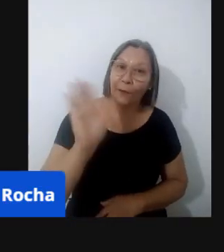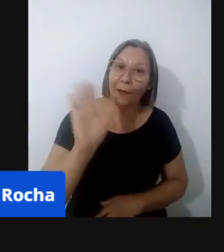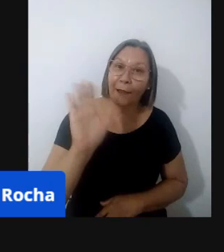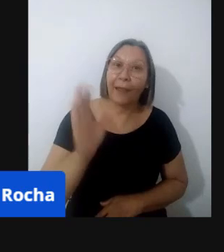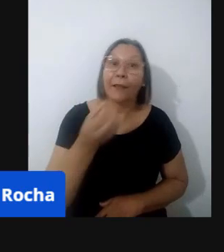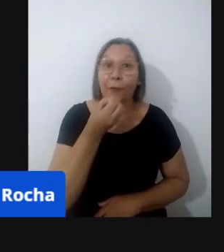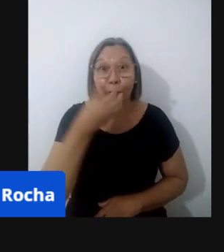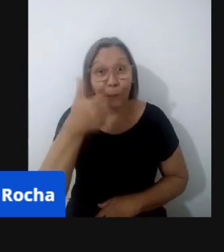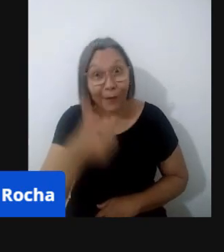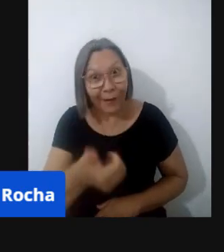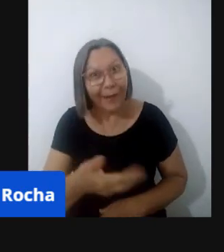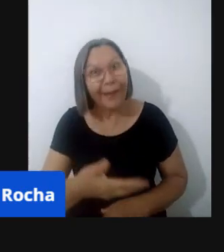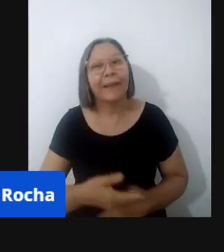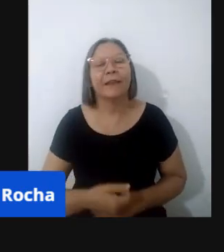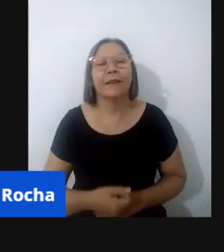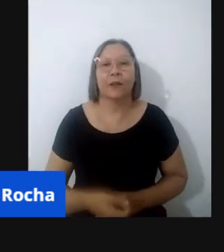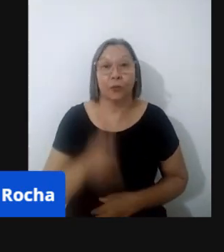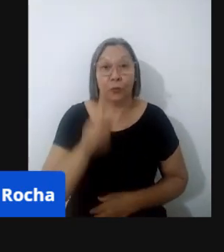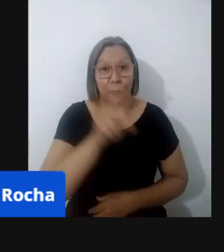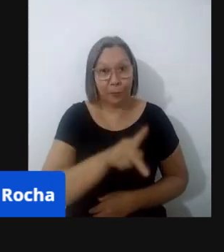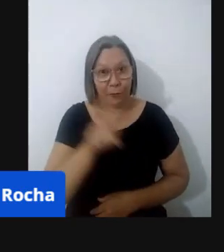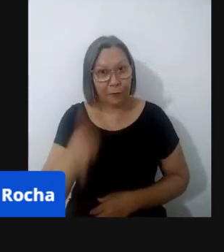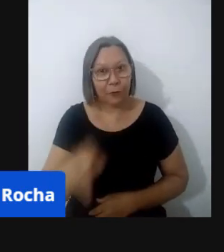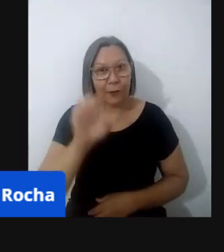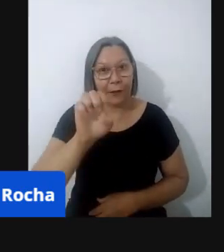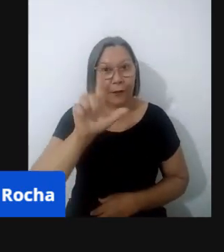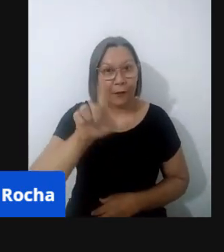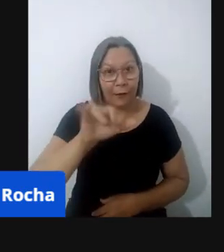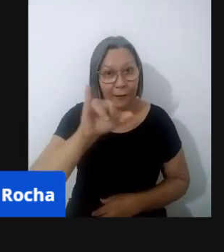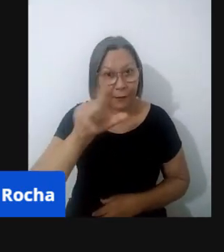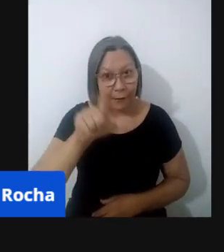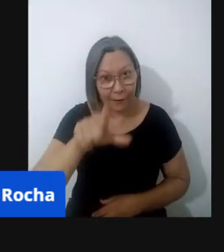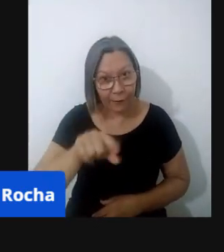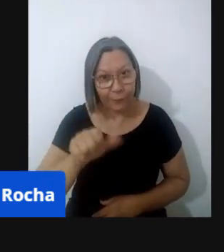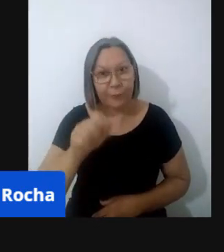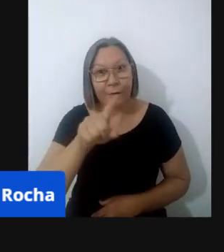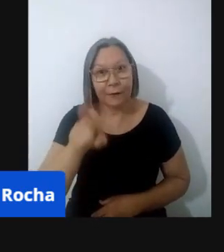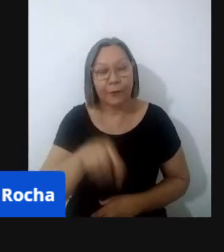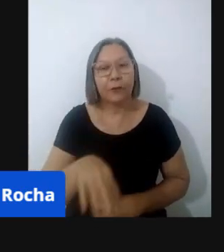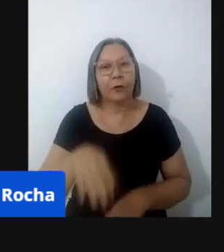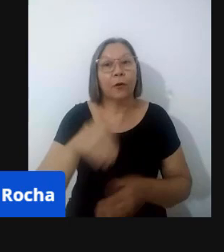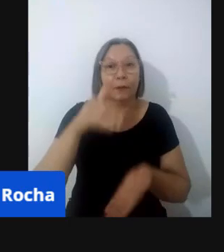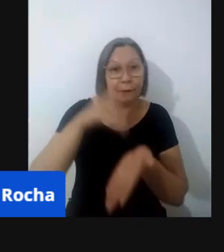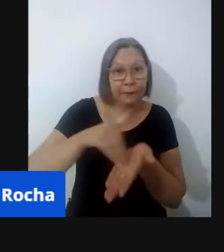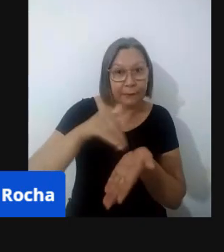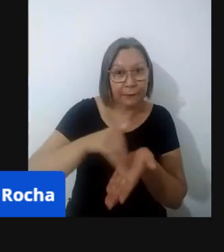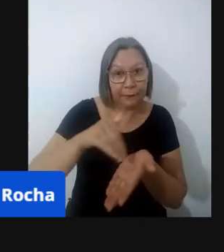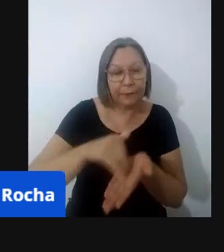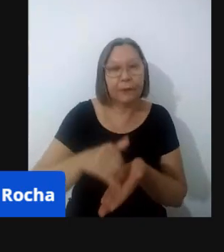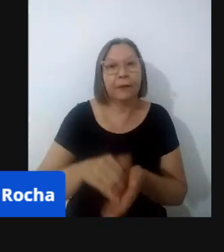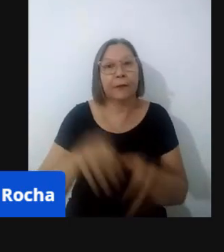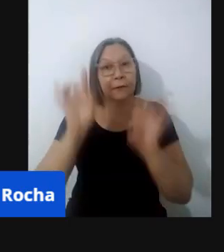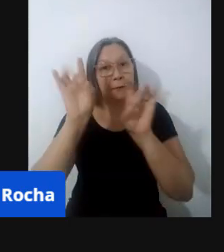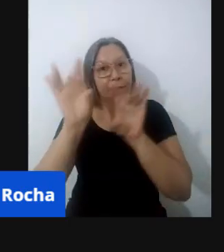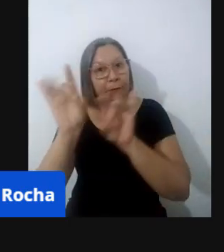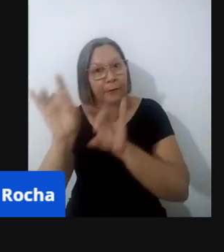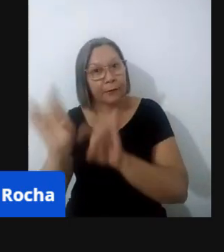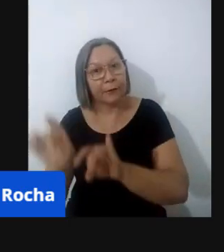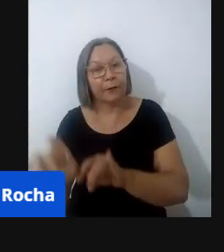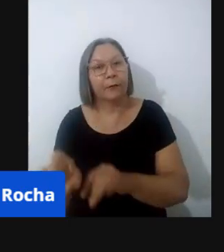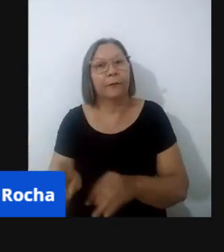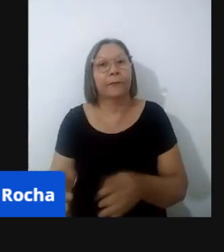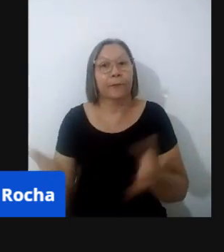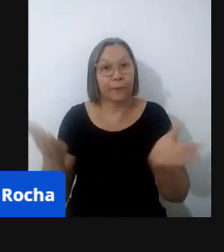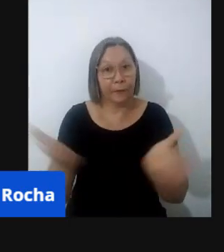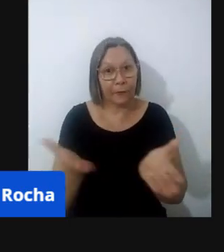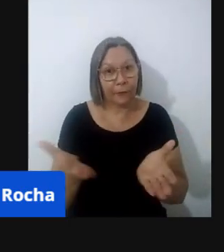bem, pessoal? Eu sou a professora Eliuse, sou da Divisão de Educação Especial e, nesse momento, estou na equipe de